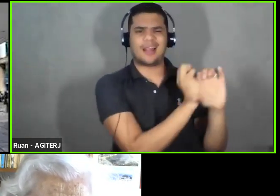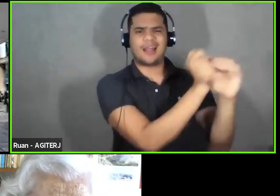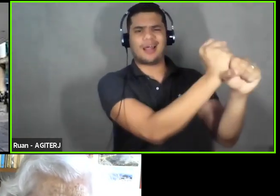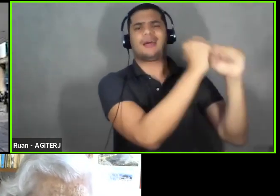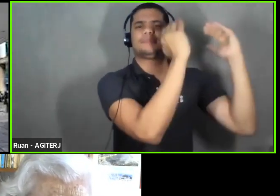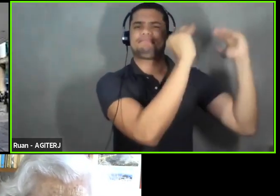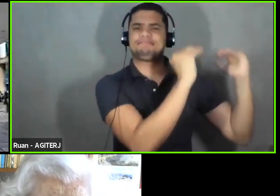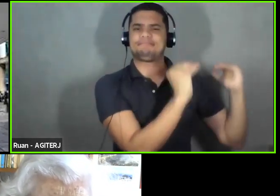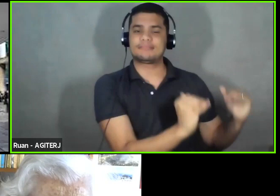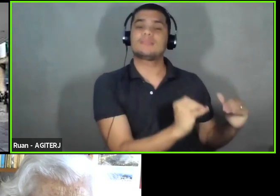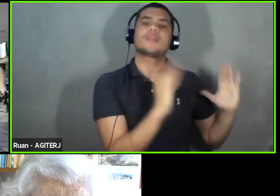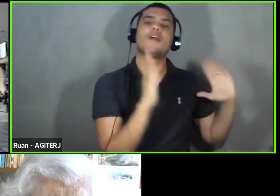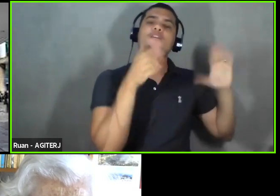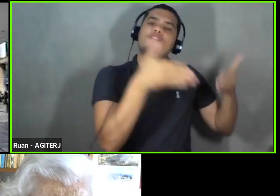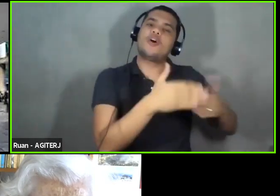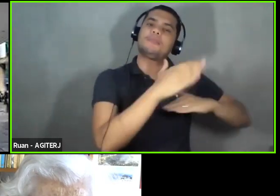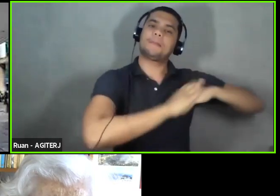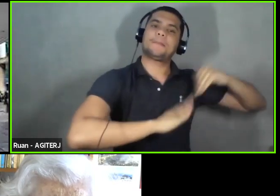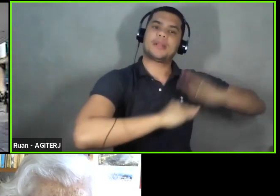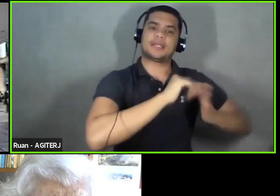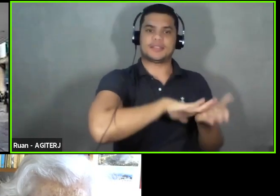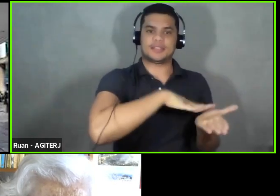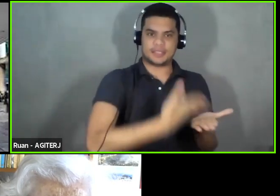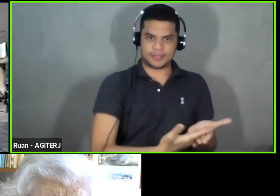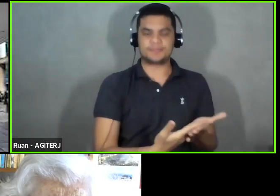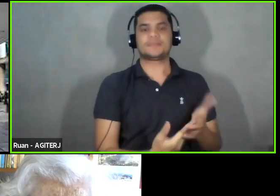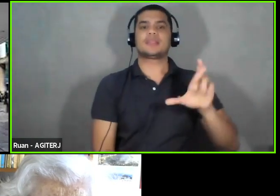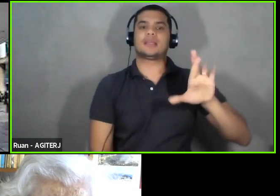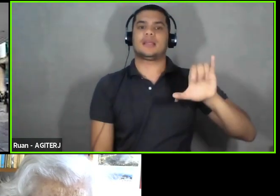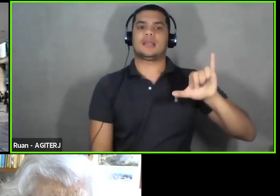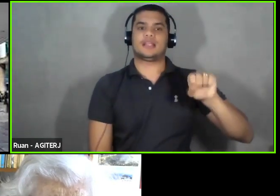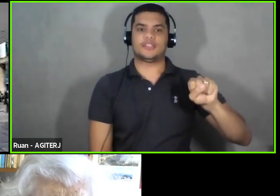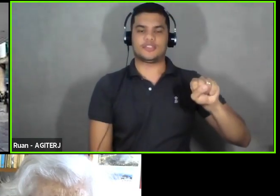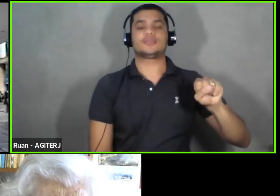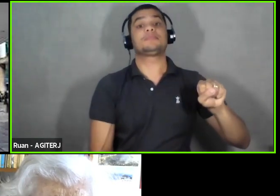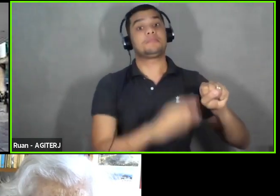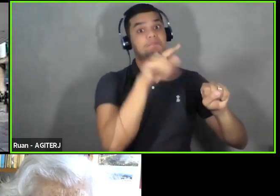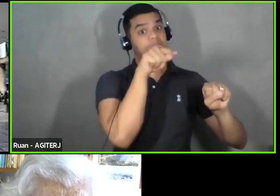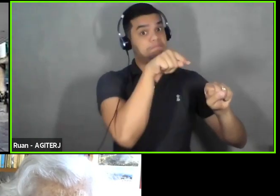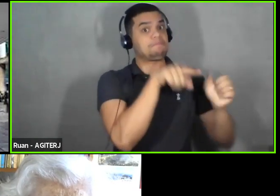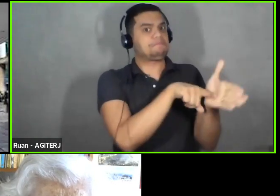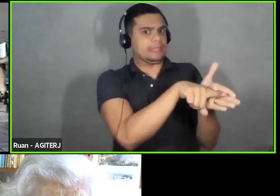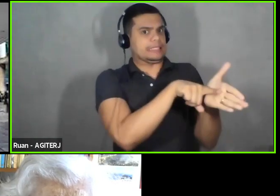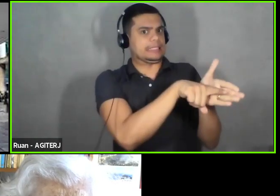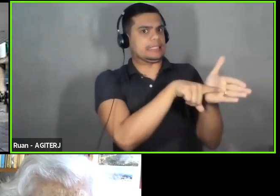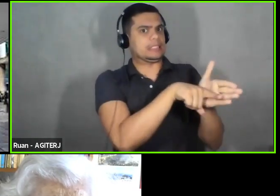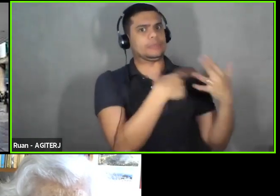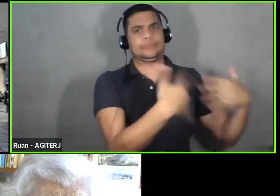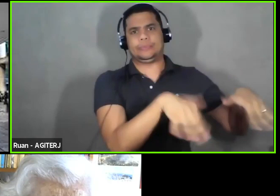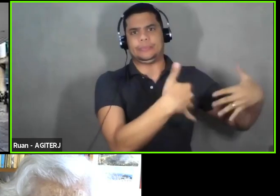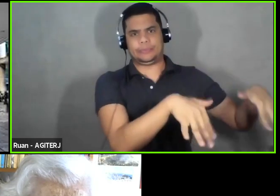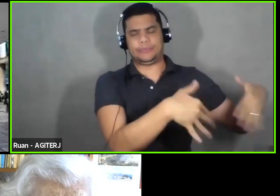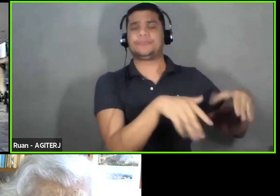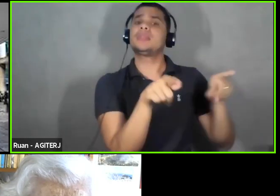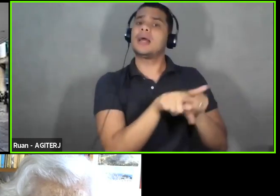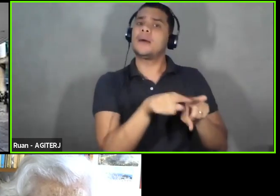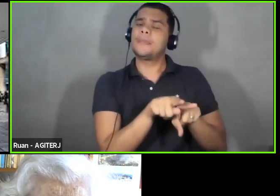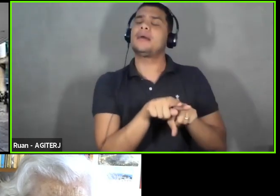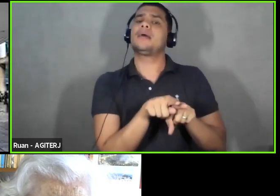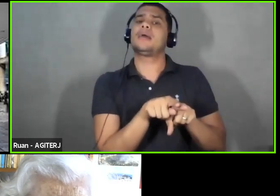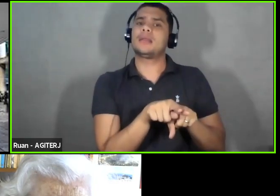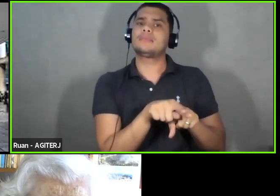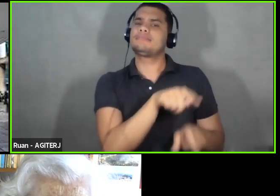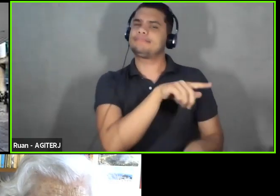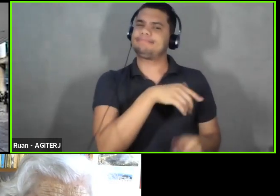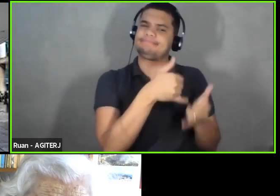enfocando práticas em intérpretes, como o de Denis Silva Reis, pesquisador muito produtivo nessa área, e também nessa